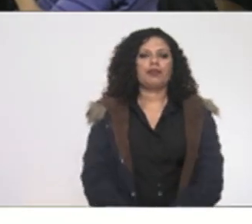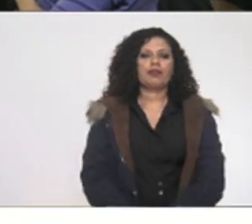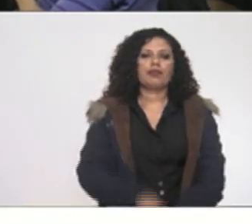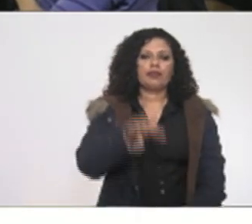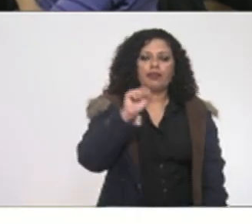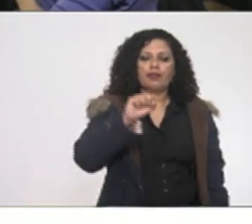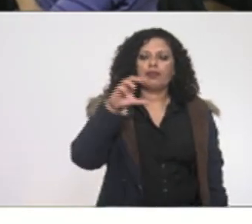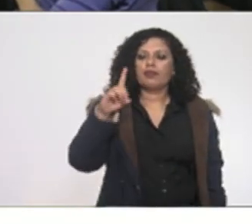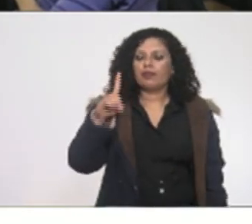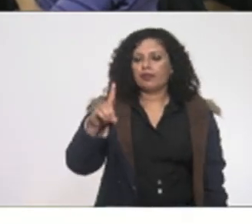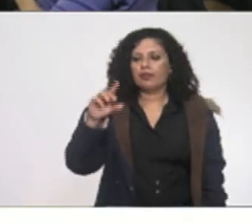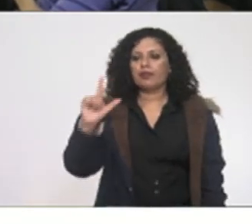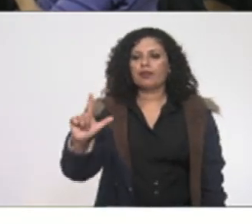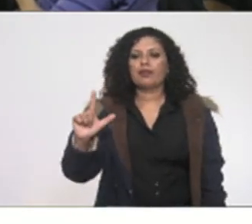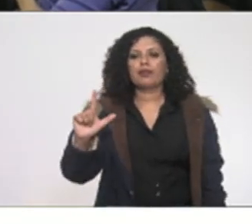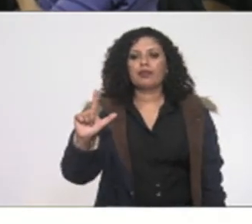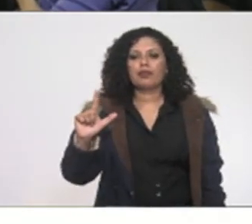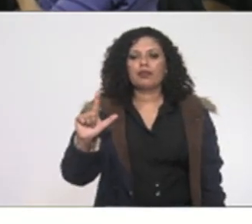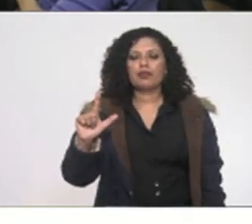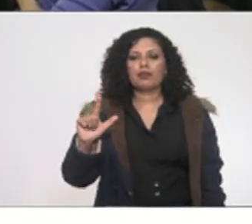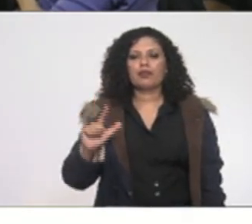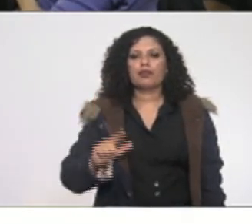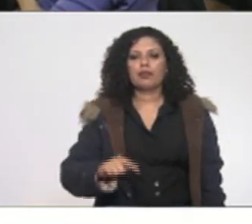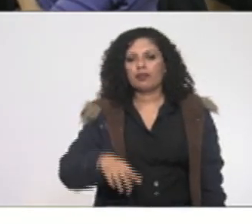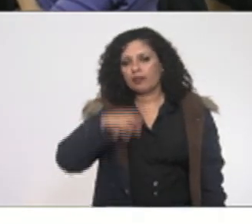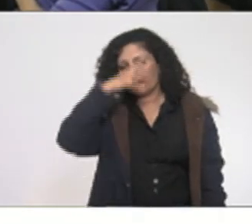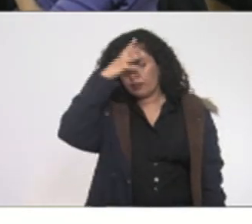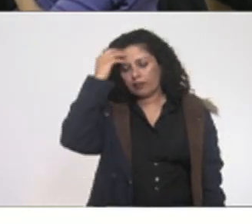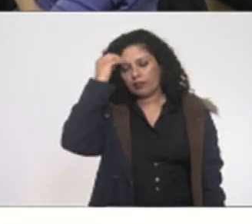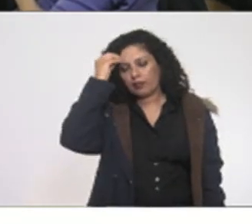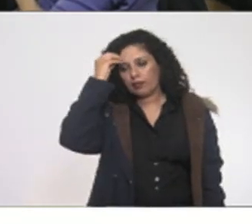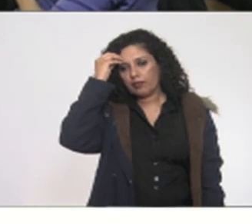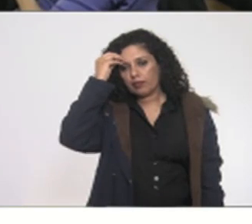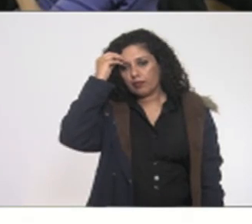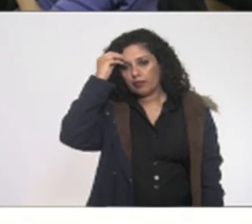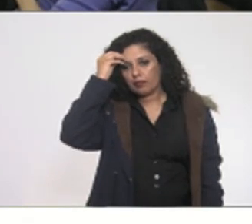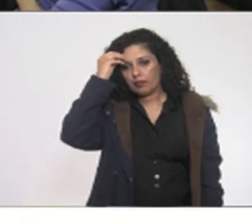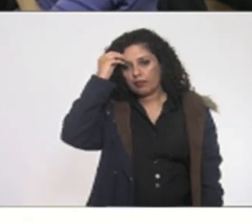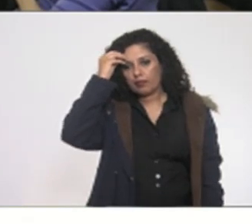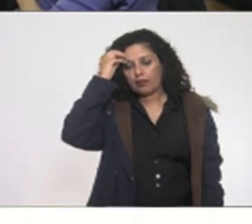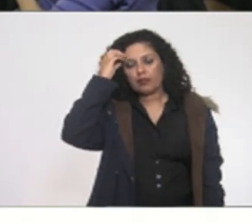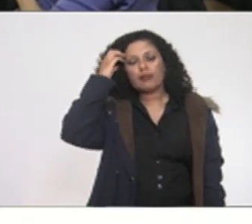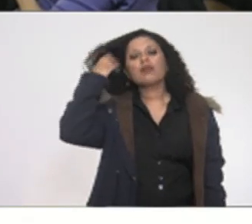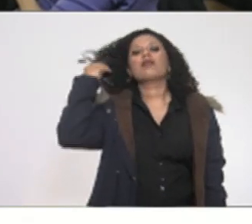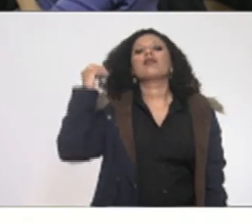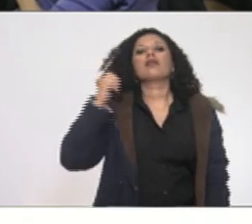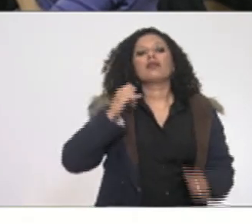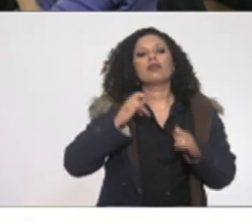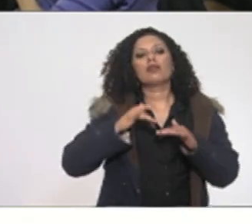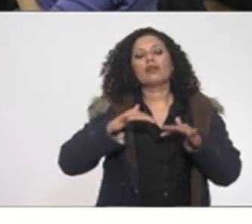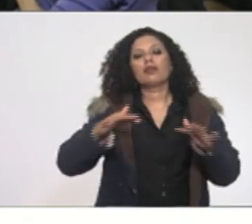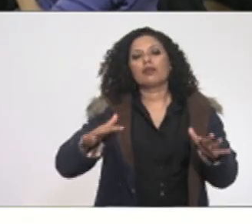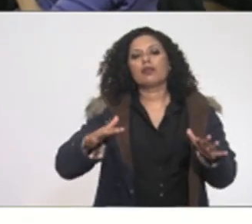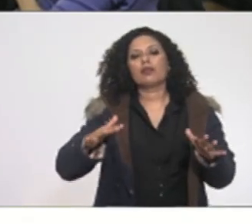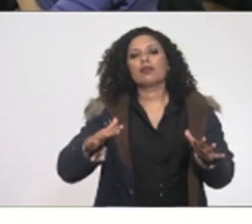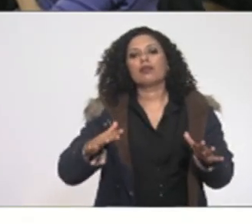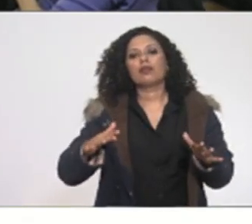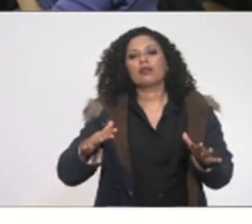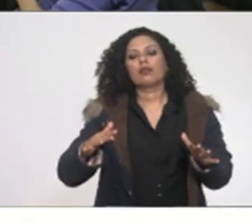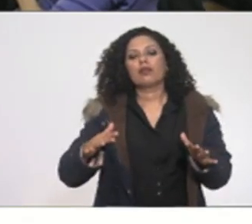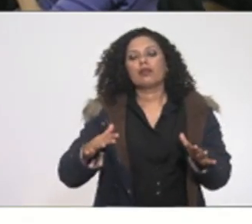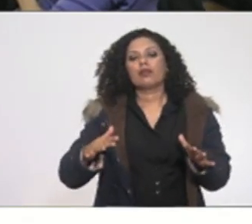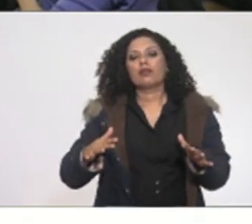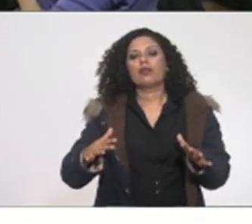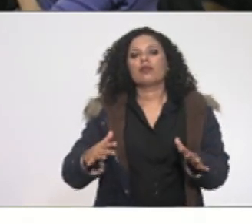SDL, dá um branco aqui, que quer dizer SDL, distribuição... A gente vê ali no coisa